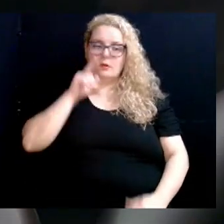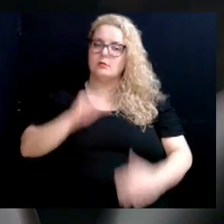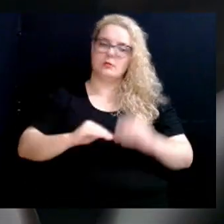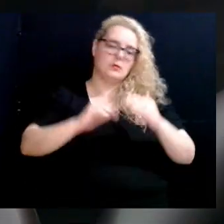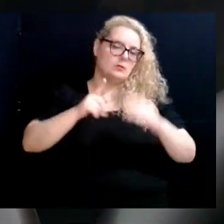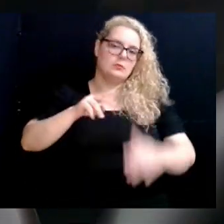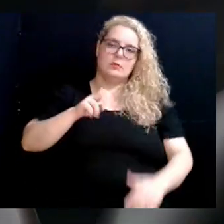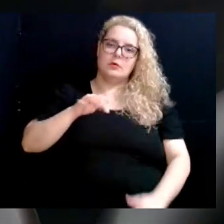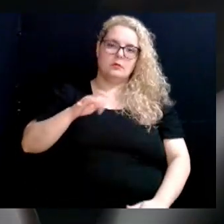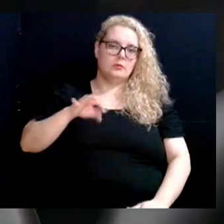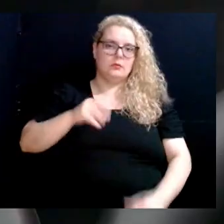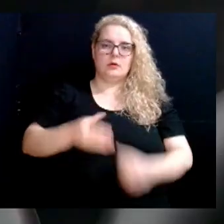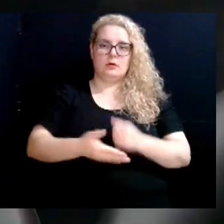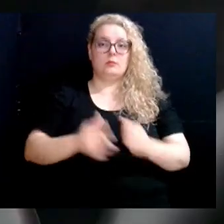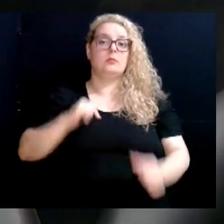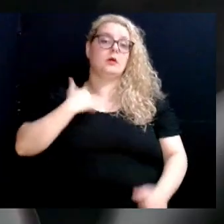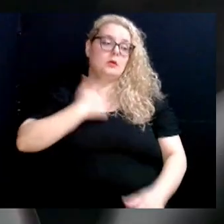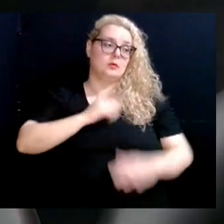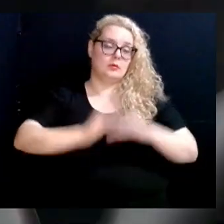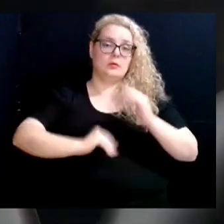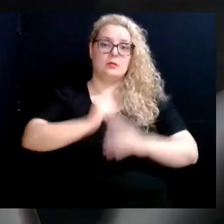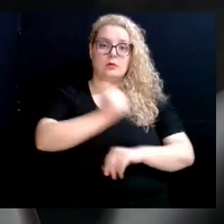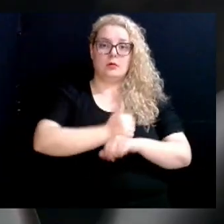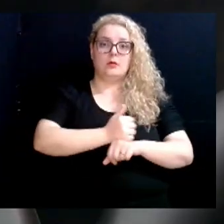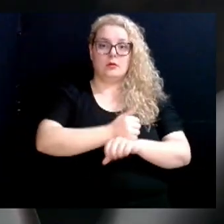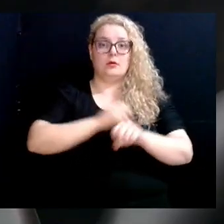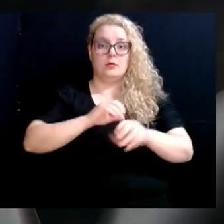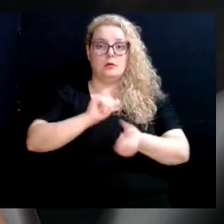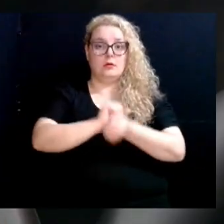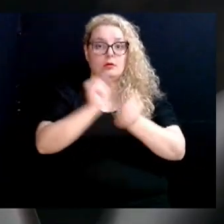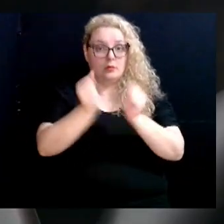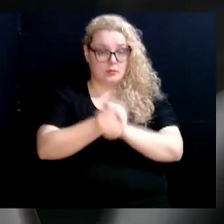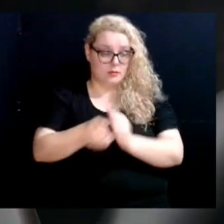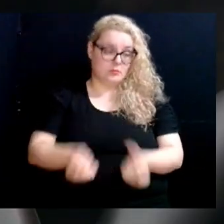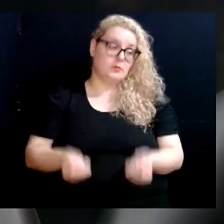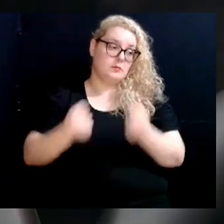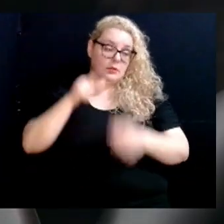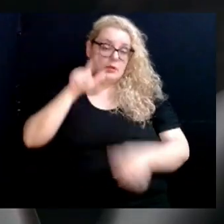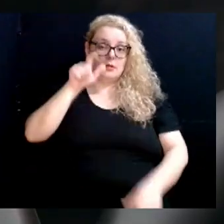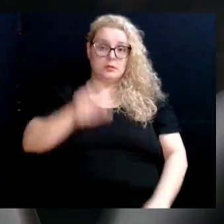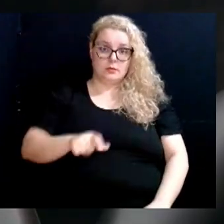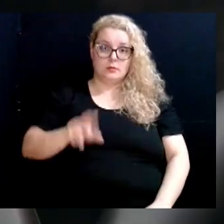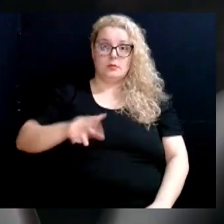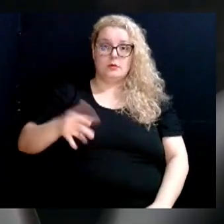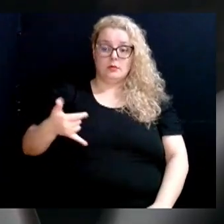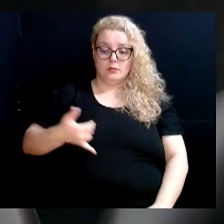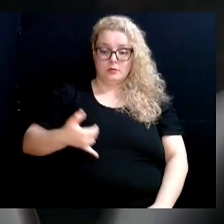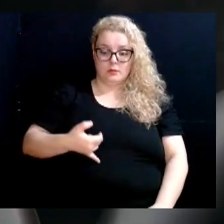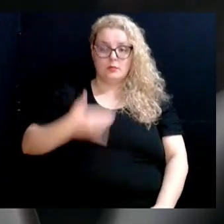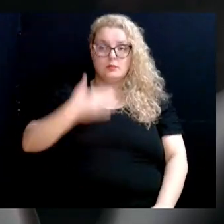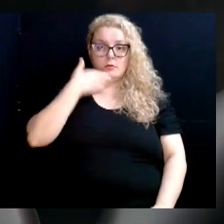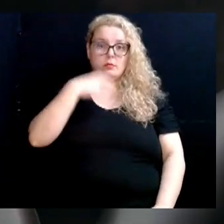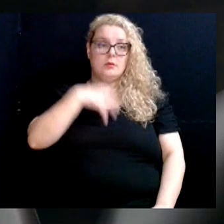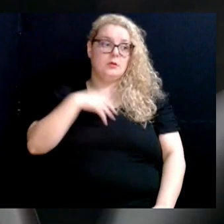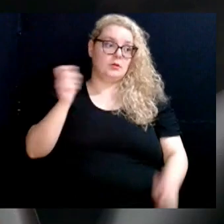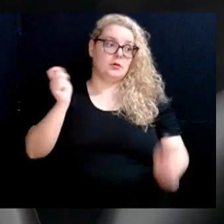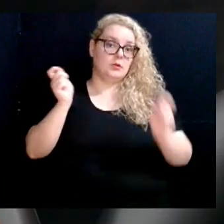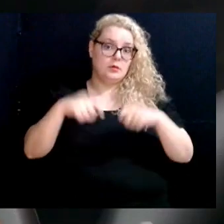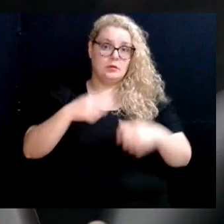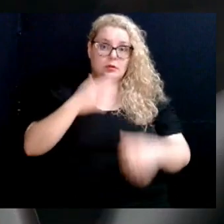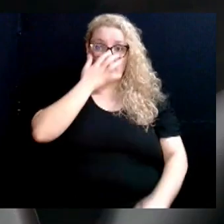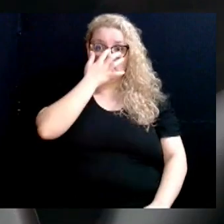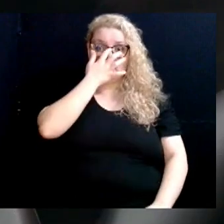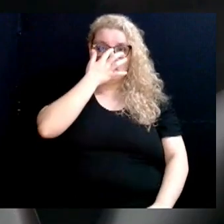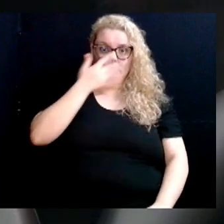minimamente. Então, cabe a gente, que é profissional de educação física, adequar esse treino para essa pessoa que está utilizando da melhor forma possível. Porque a caneta